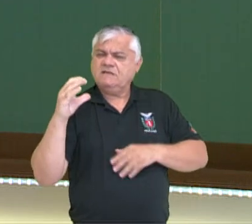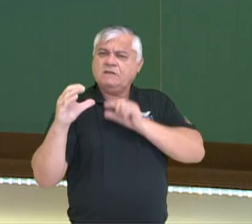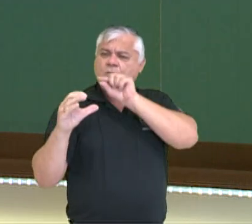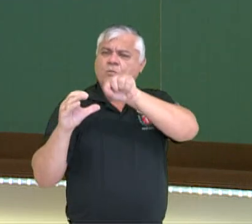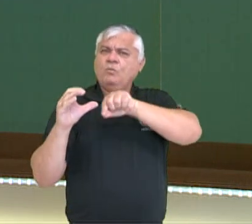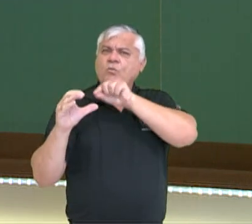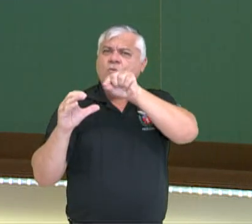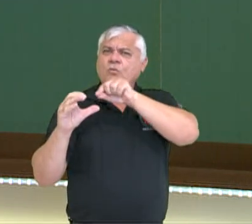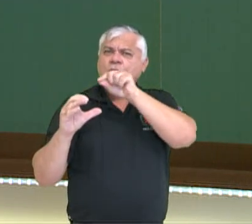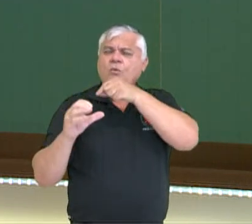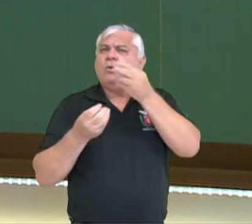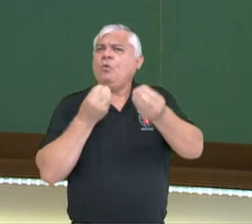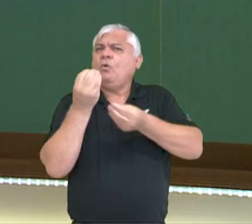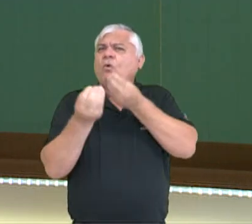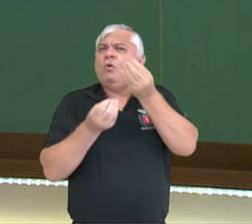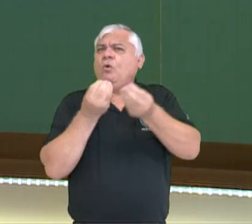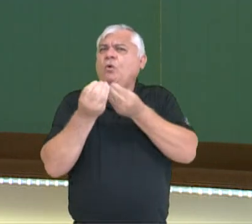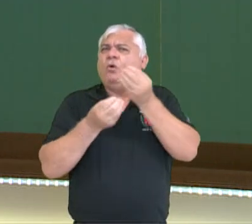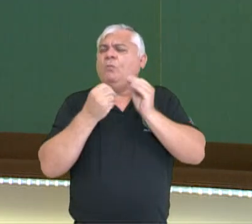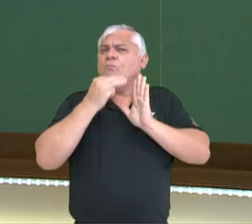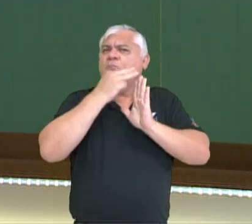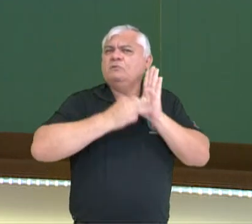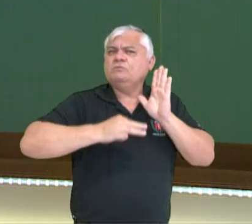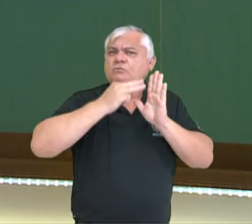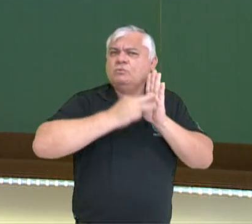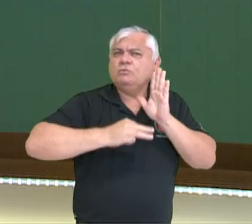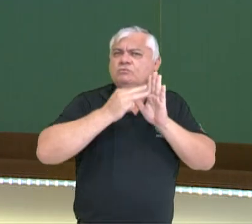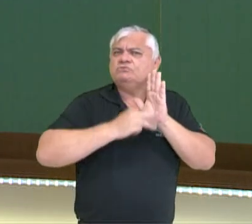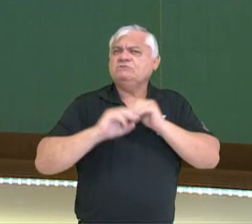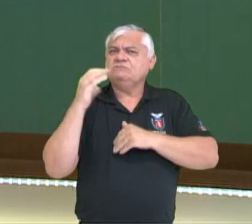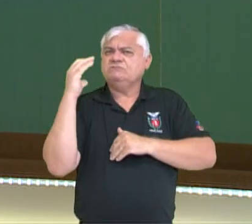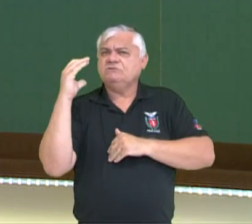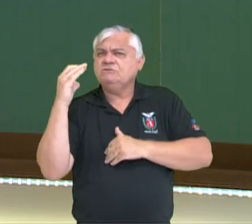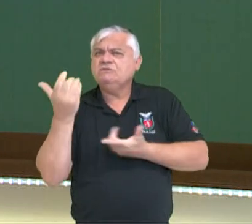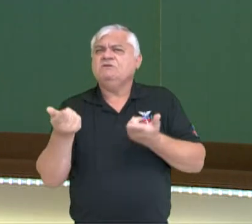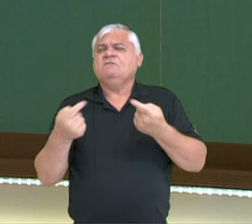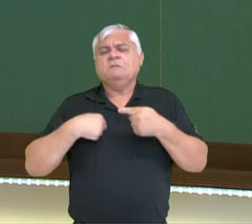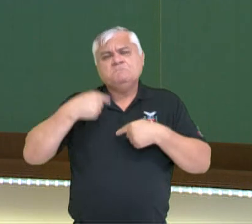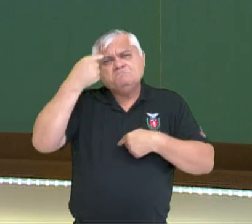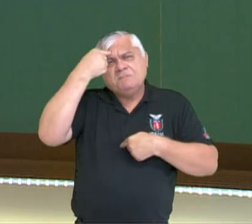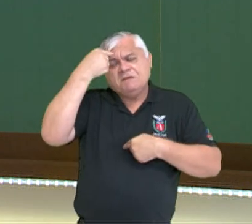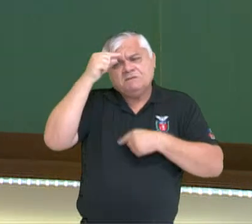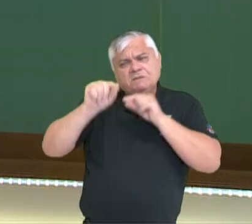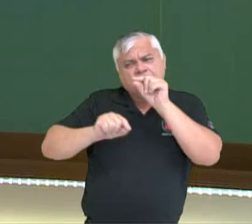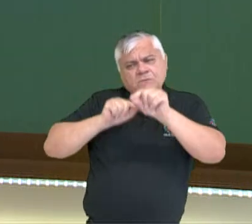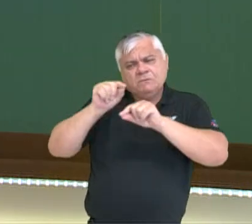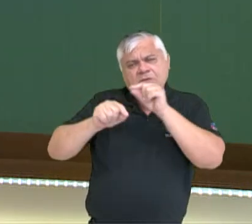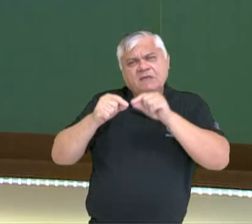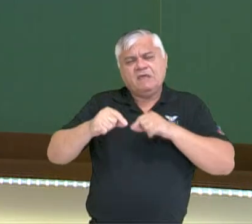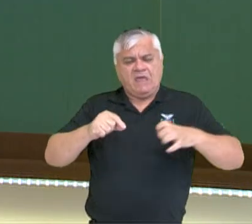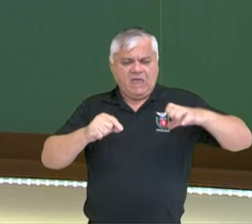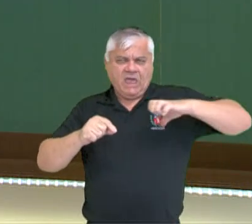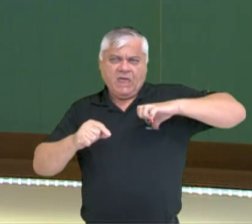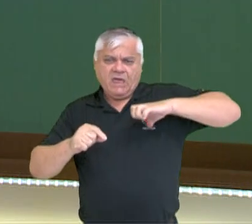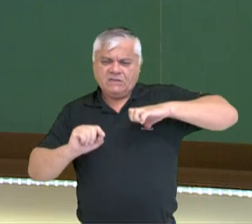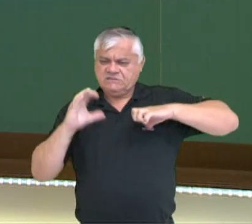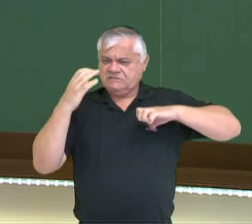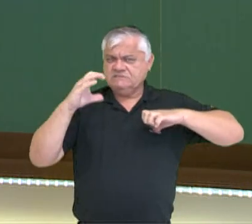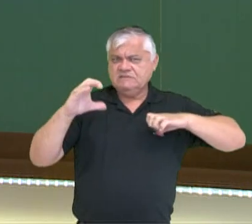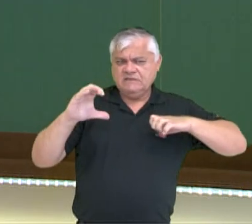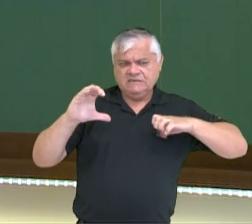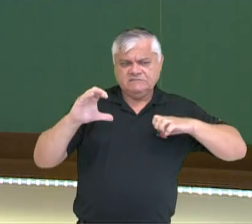ali os aspectos da metodologia científica, pensar a relação entre ética e ciência.